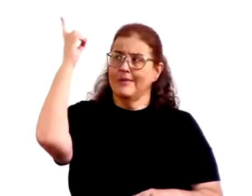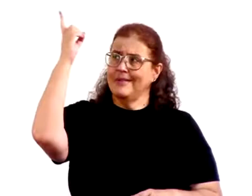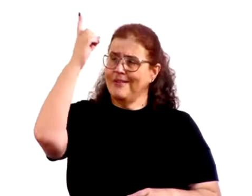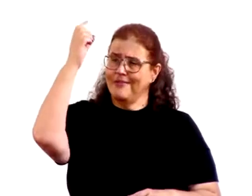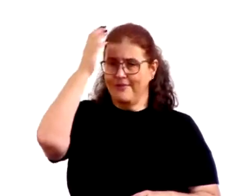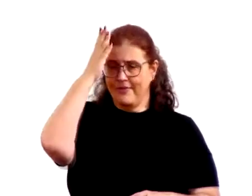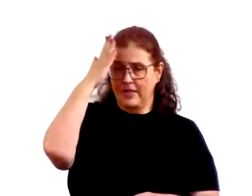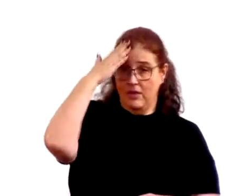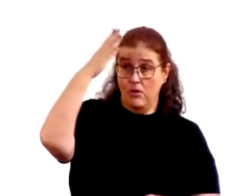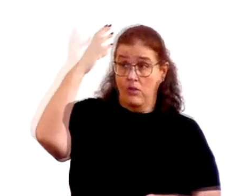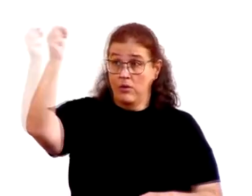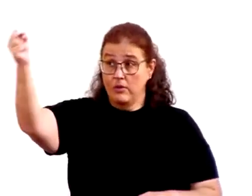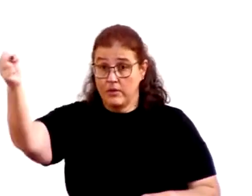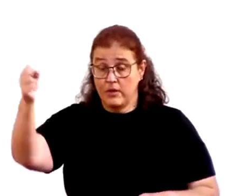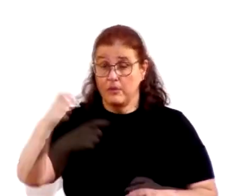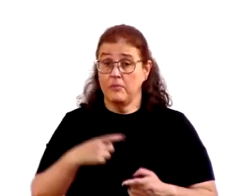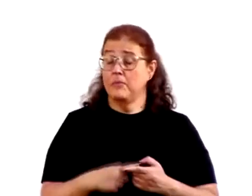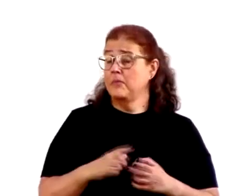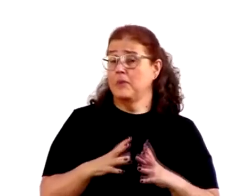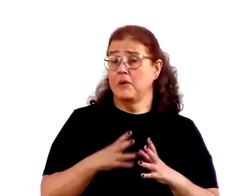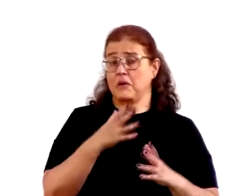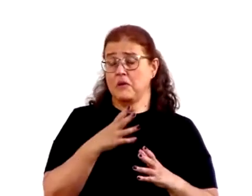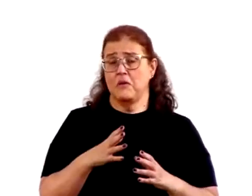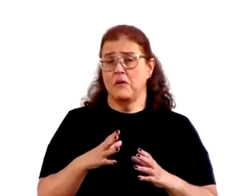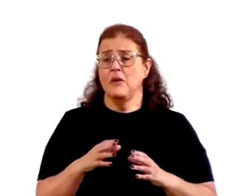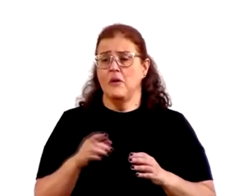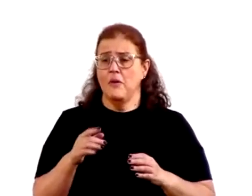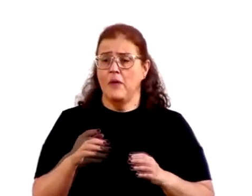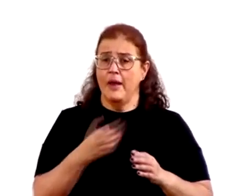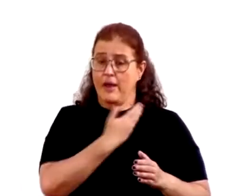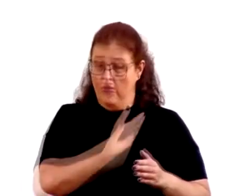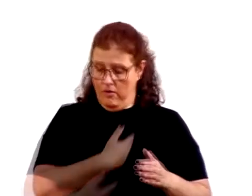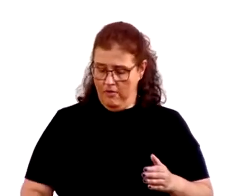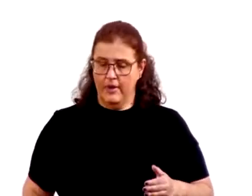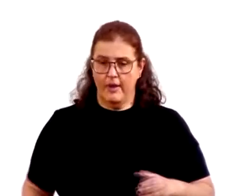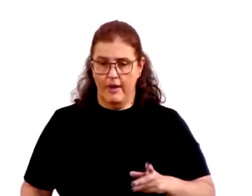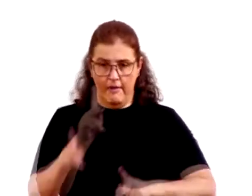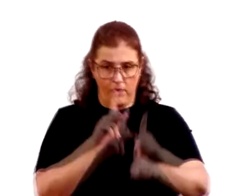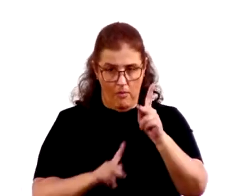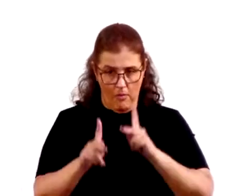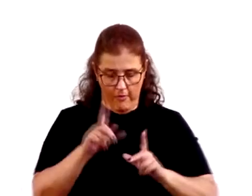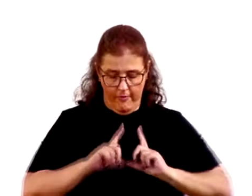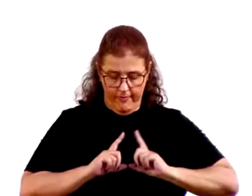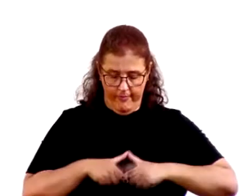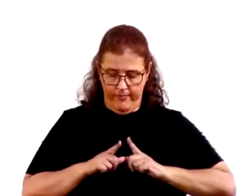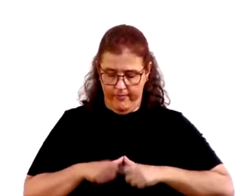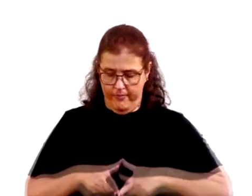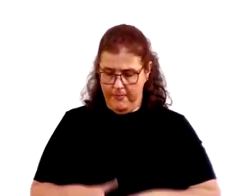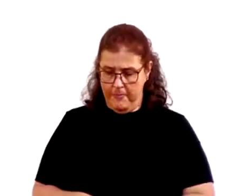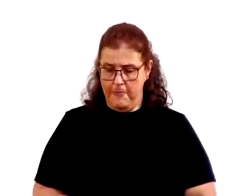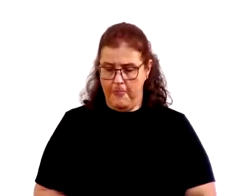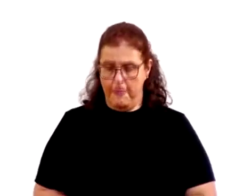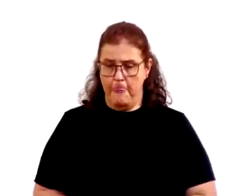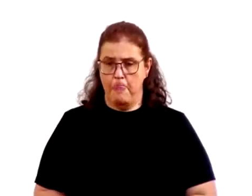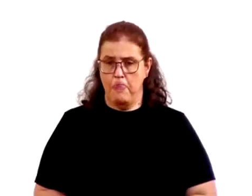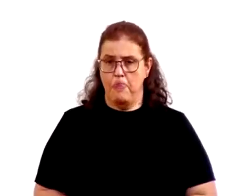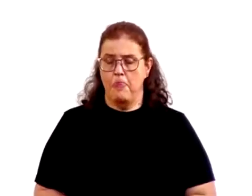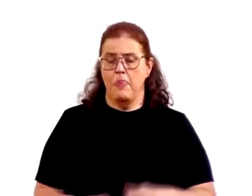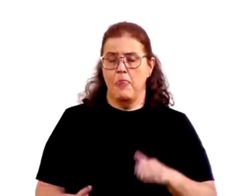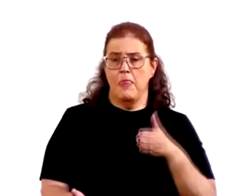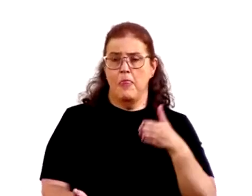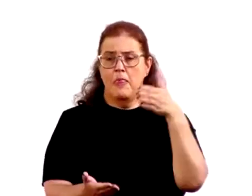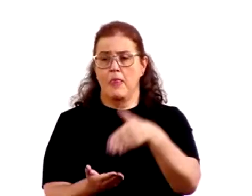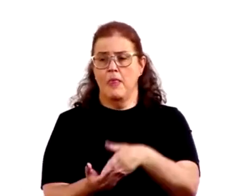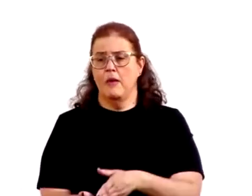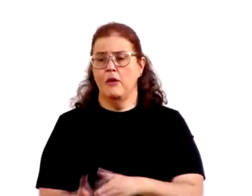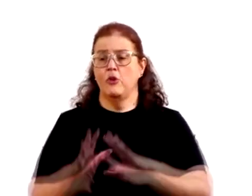quando todos os reis governavam o povo de Deus no Antigo Testamento, então eles saíam para as batalhas.